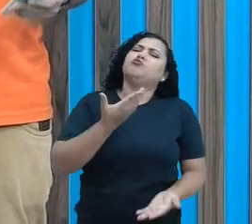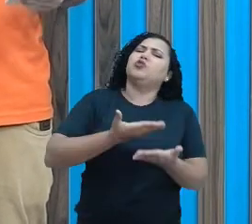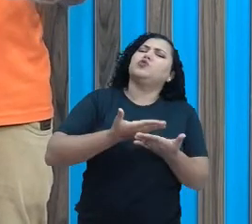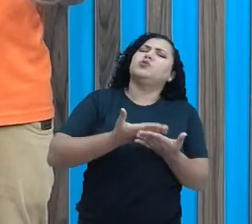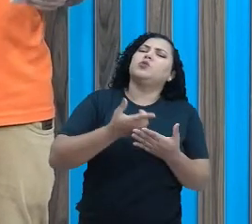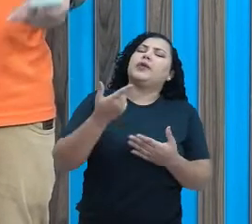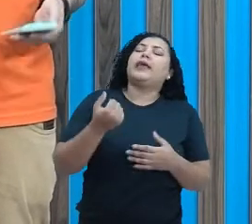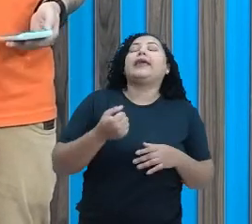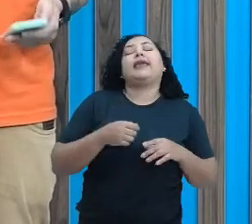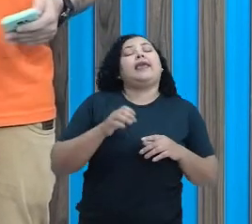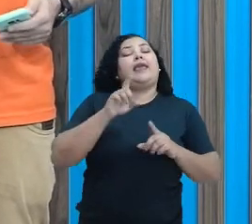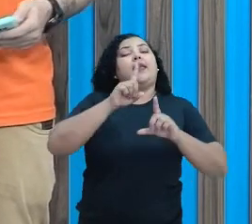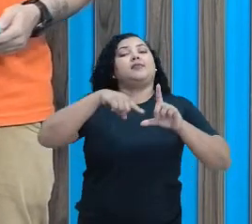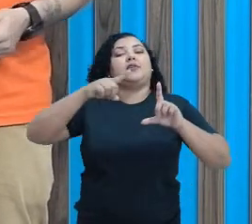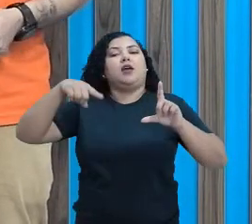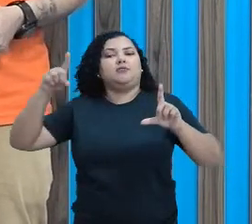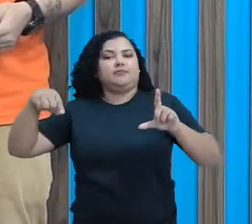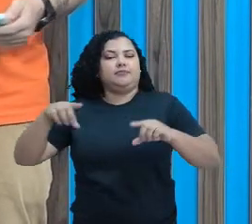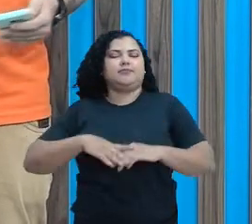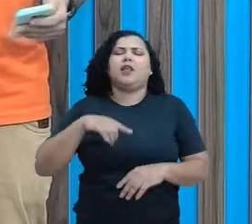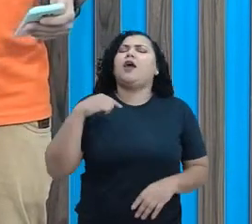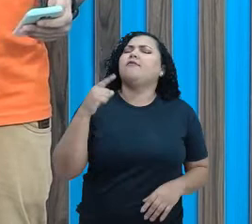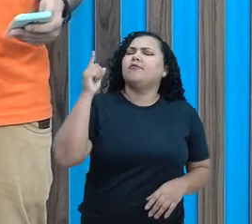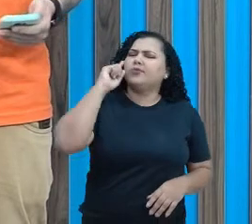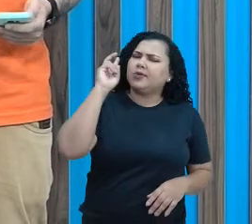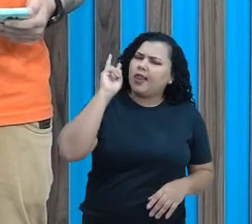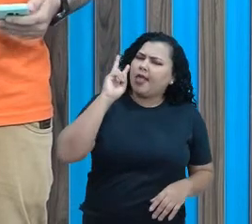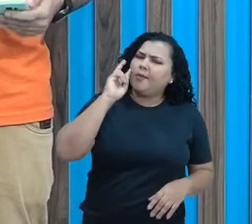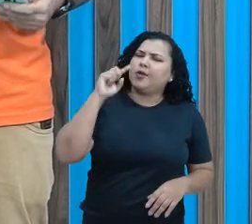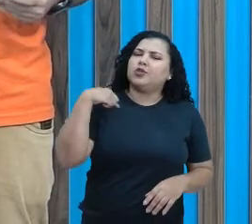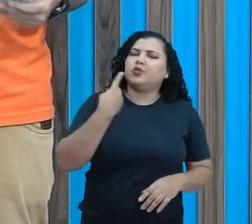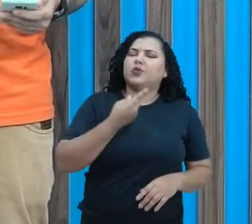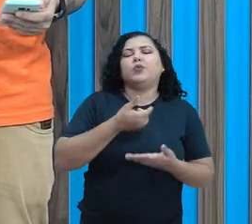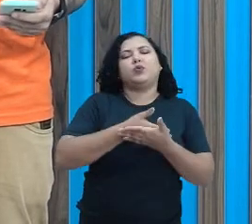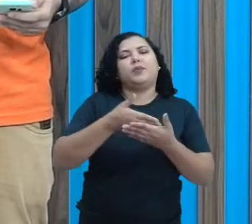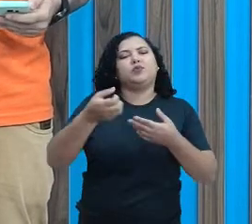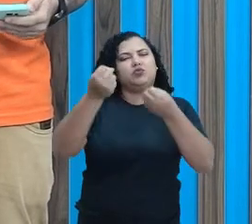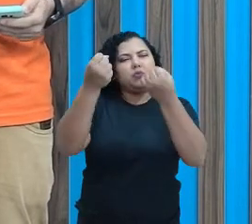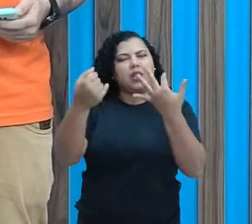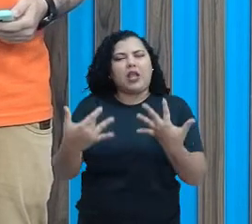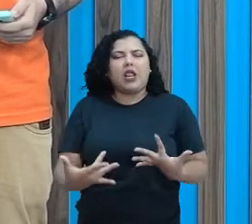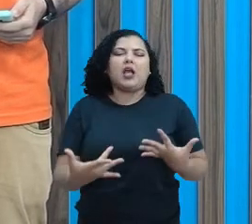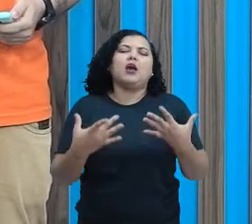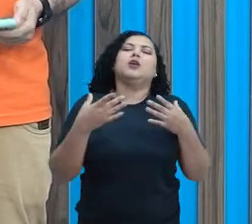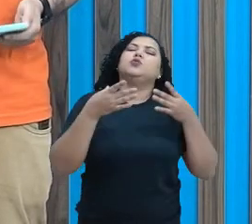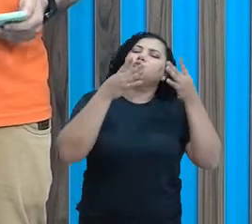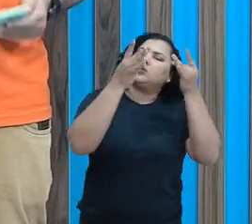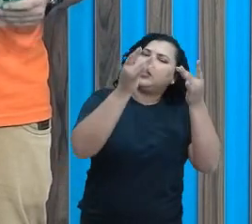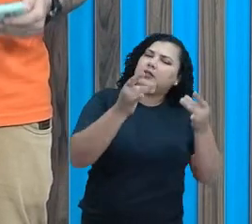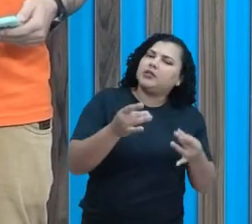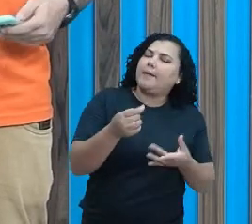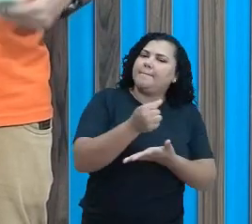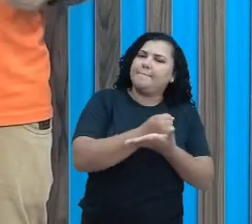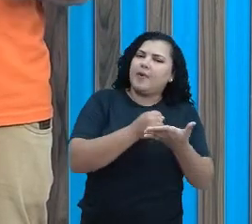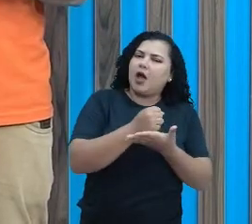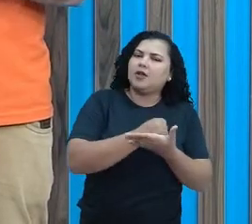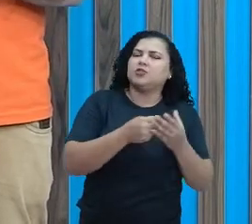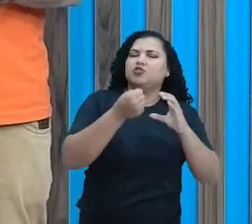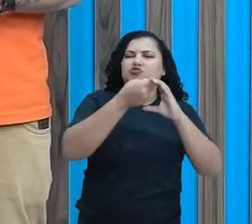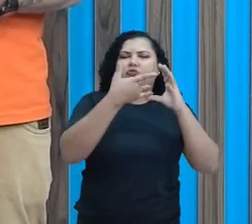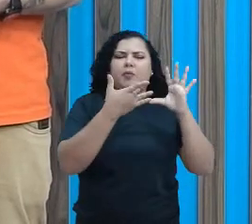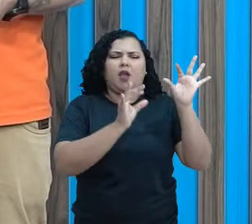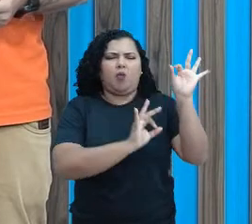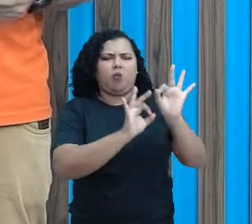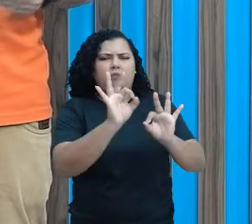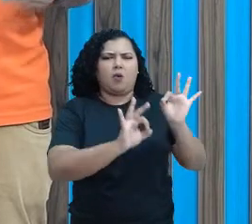de estatística, né? Então lembra que a gente começou falando um pouco daquela estatística mais descritiva, né? Onde a gente pega e